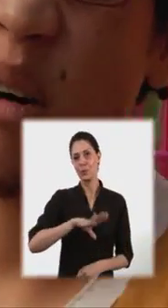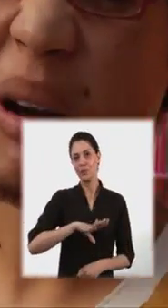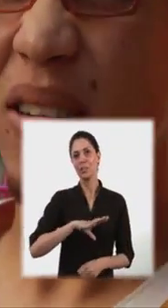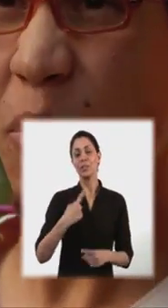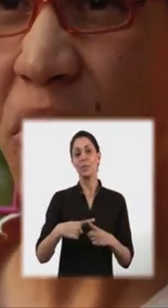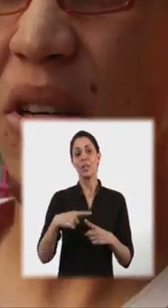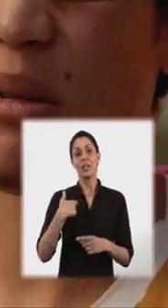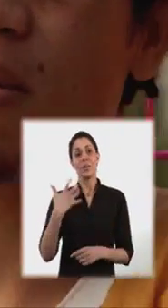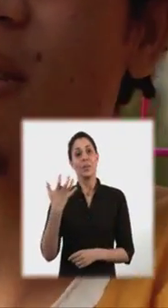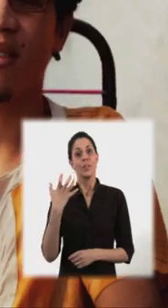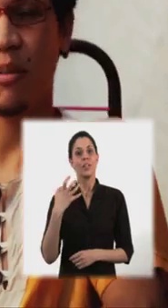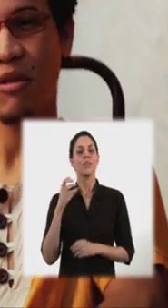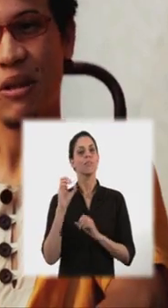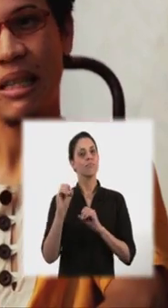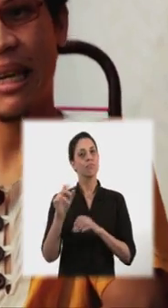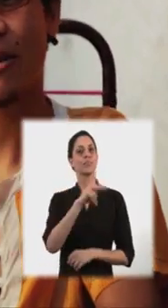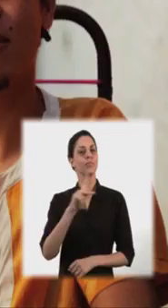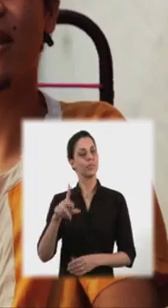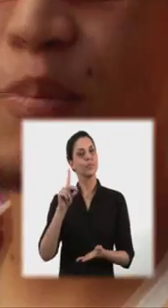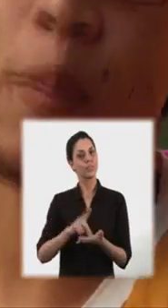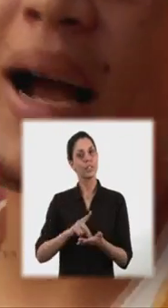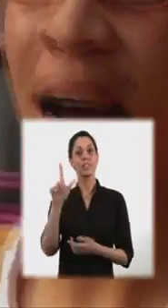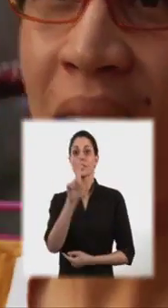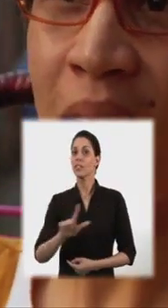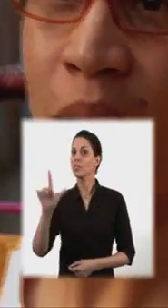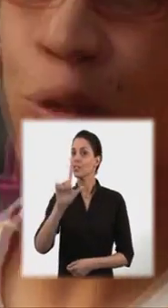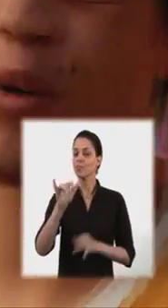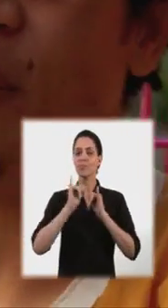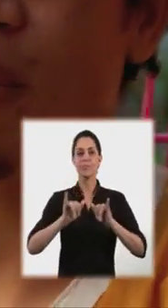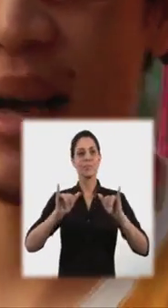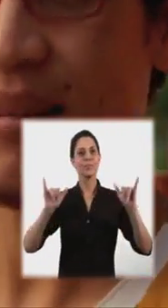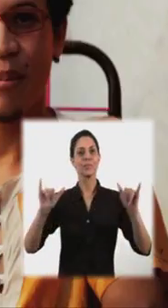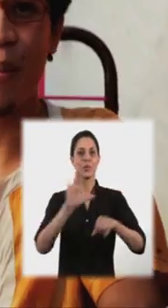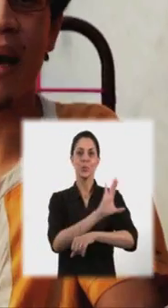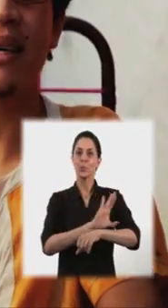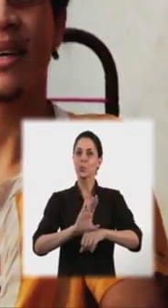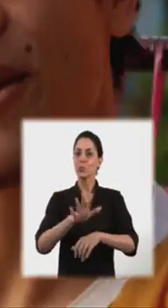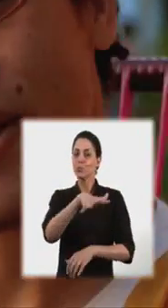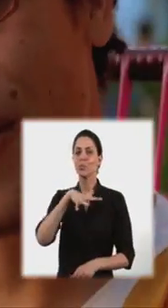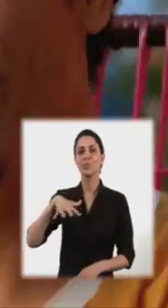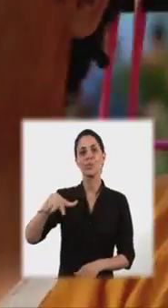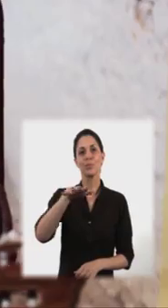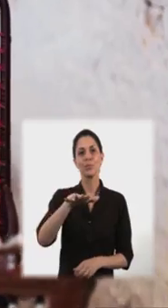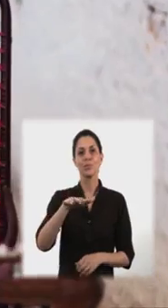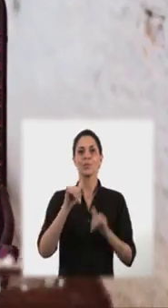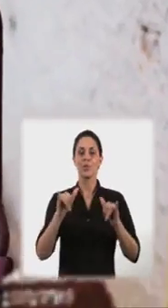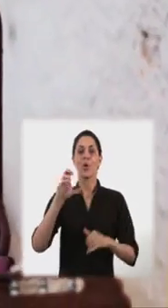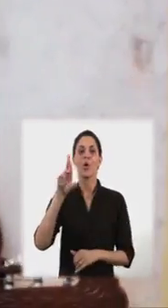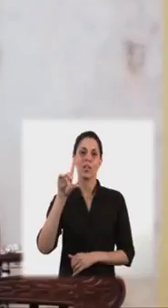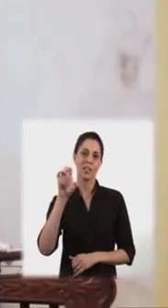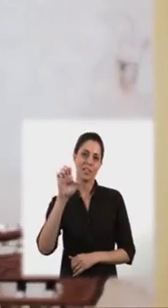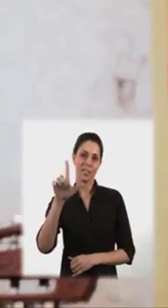Eu queria não, eu quero ser professor. Eu quero ser professor de literatura, propagar a cultura popular, propagar a literatura de cordel. Tá